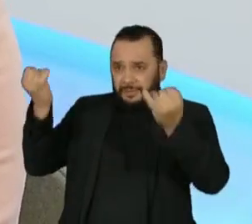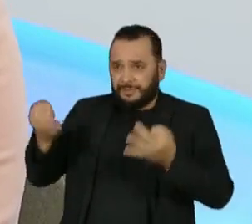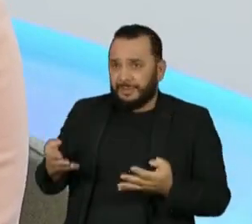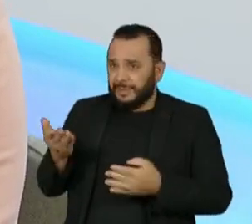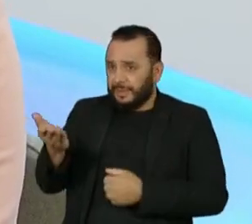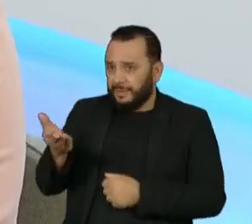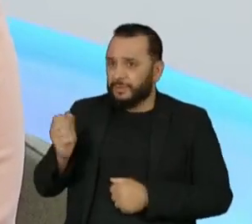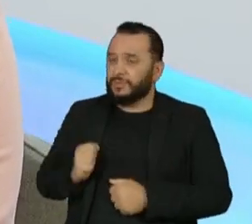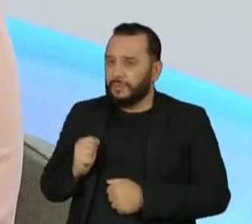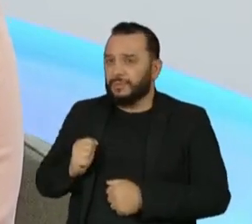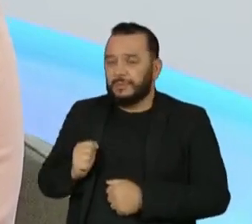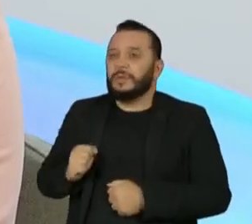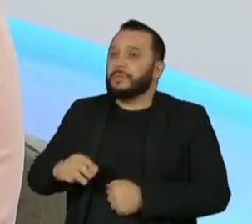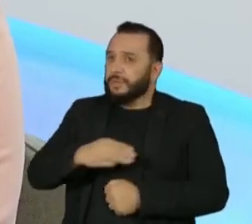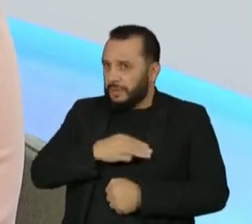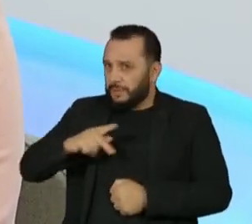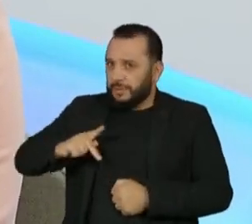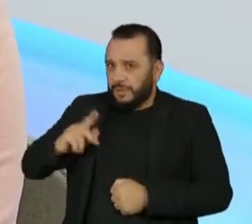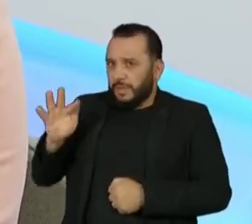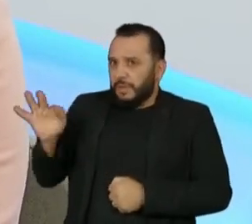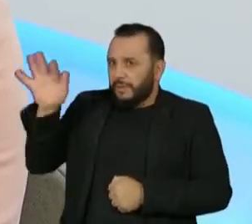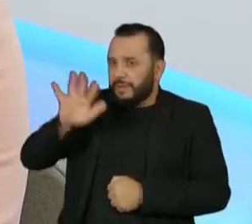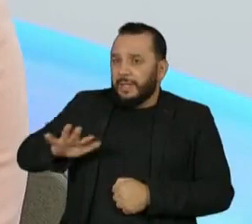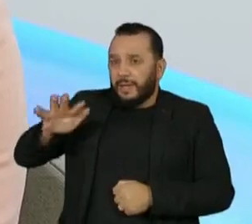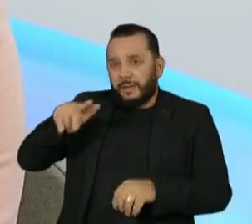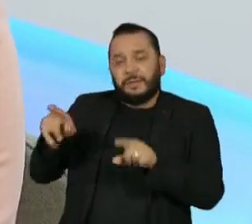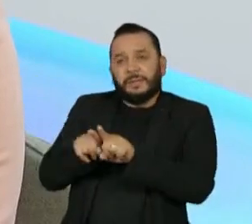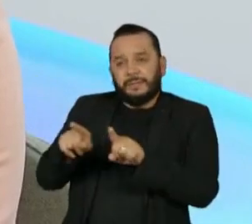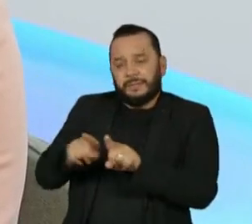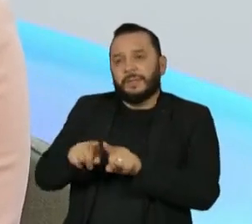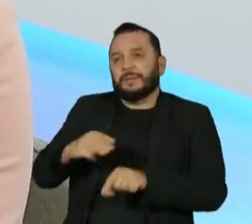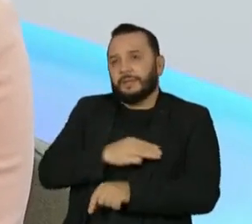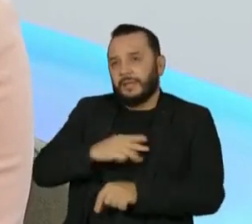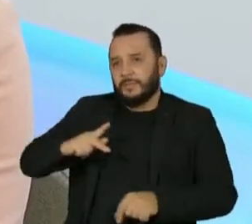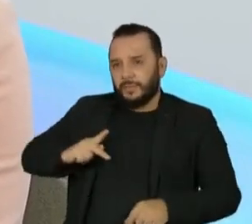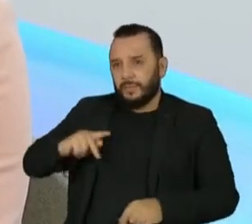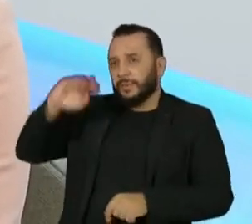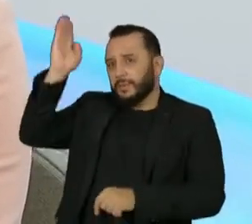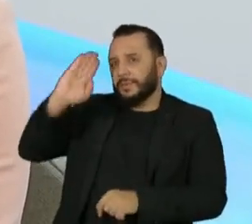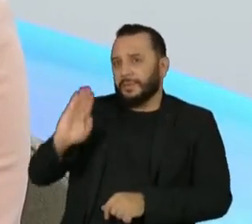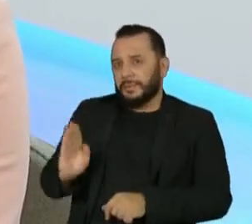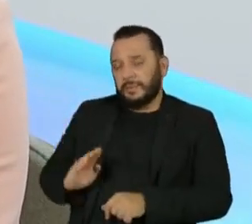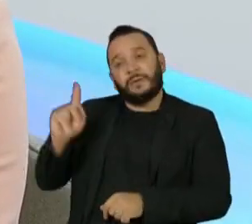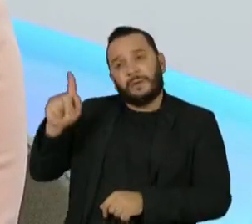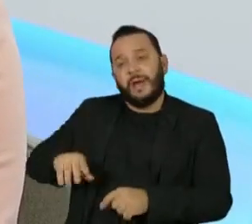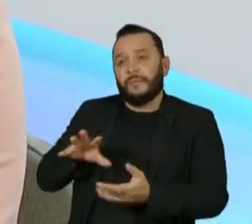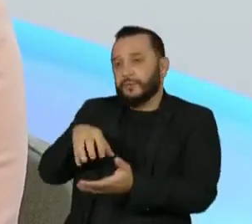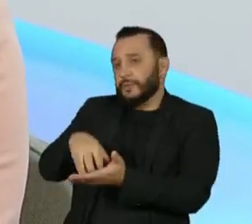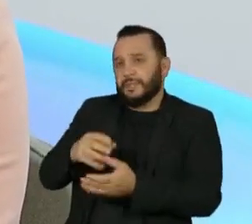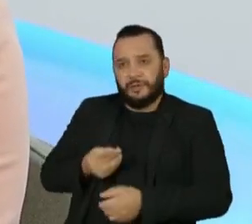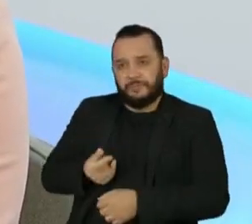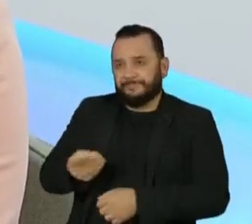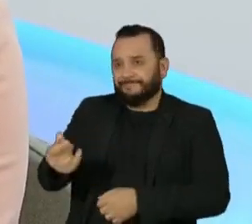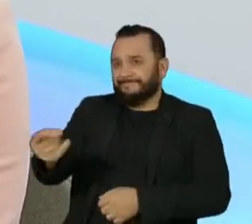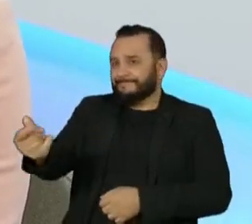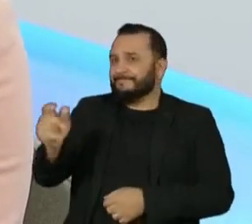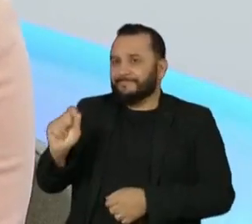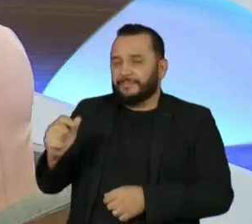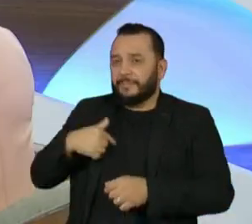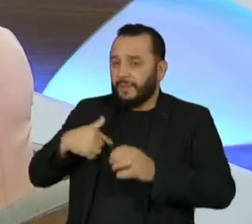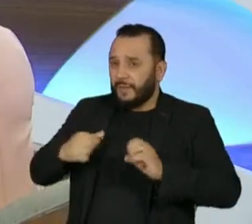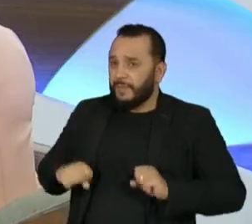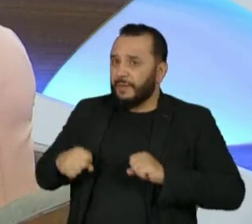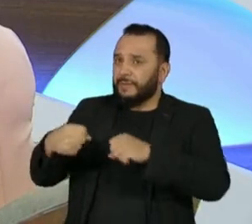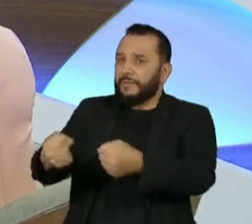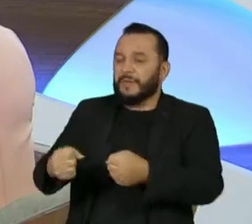ela atribui ao Ministério Público Federal, ao Ministério Público Brasileiro, que é uma instituição permanente, a defesa tanto